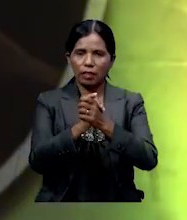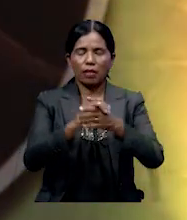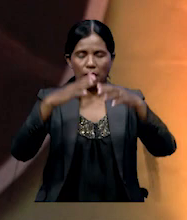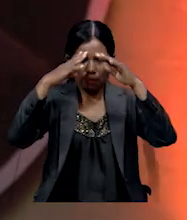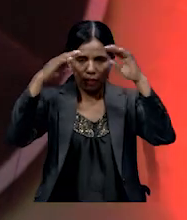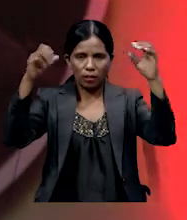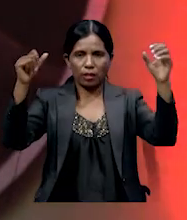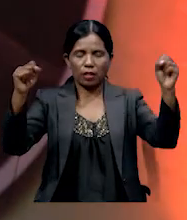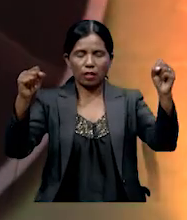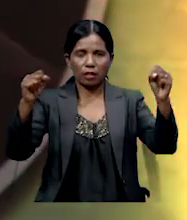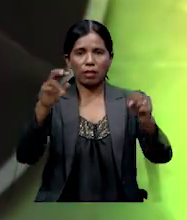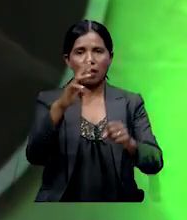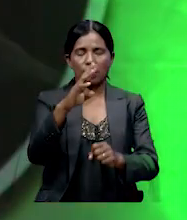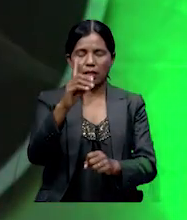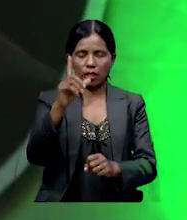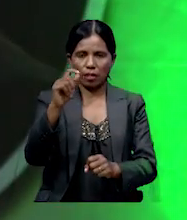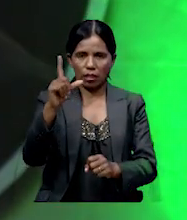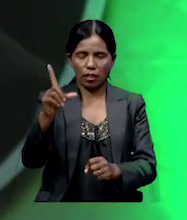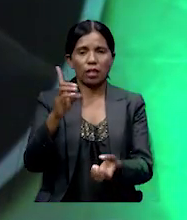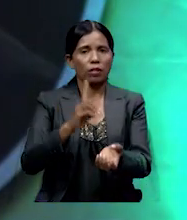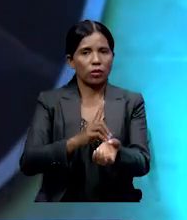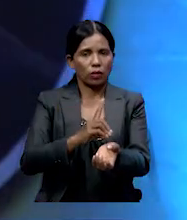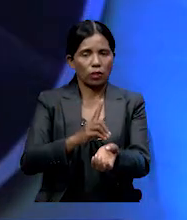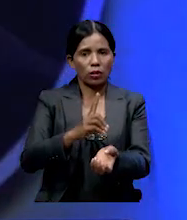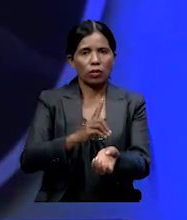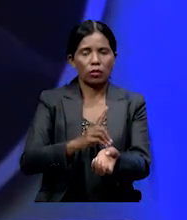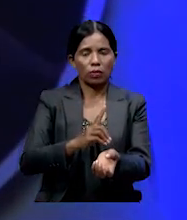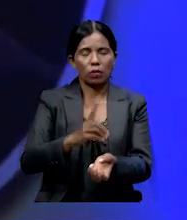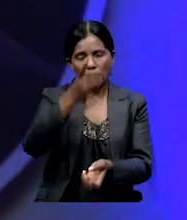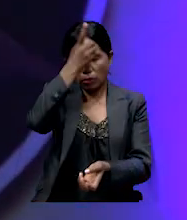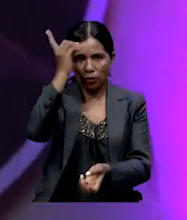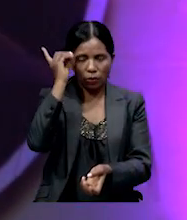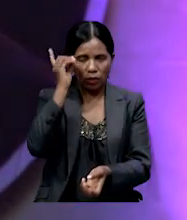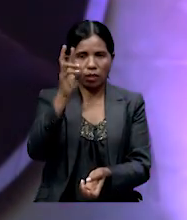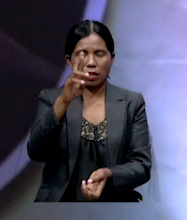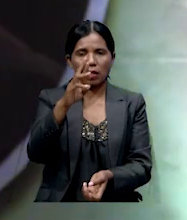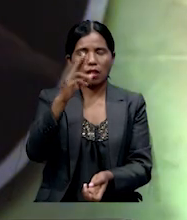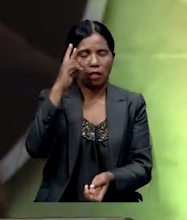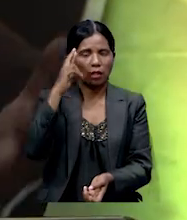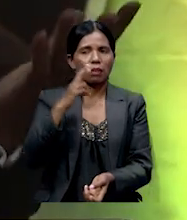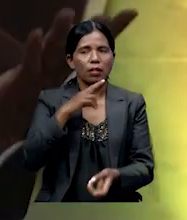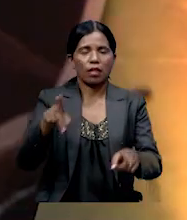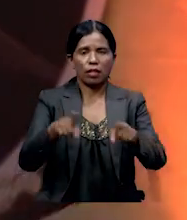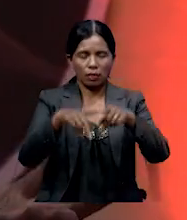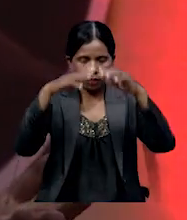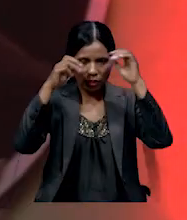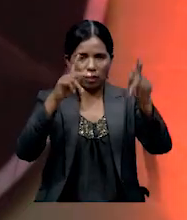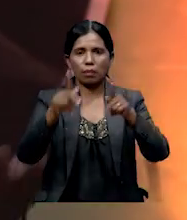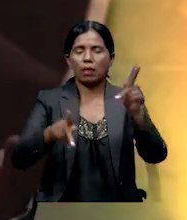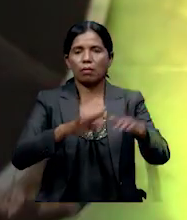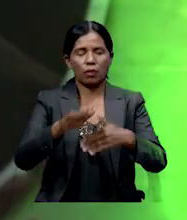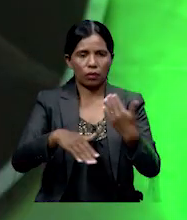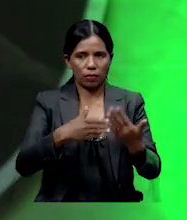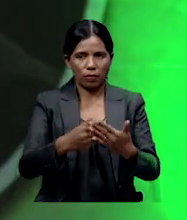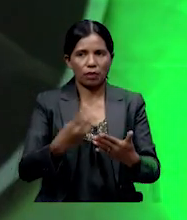da República, Dr. Zé Ramos Horta, neve eleito no da presidente para o povo toma.